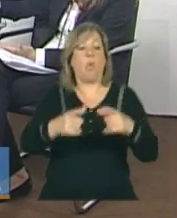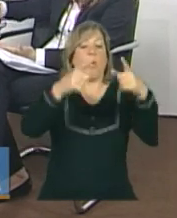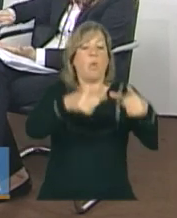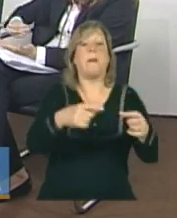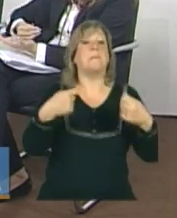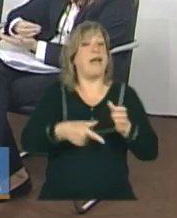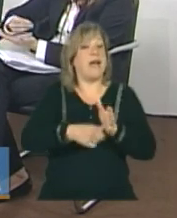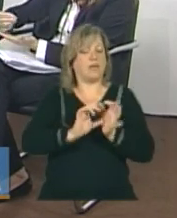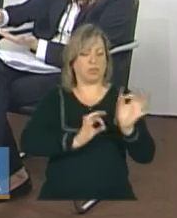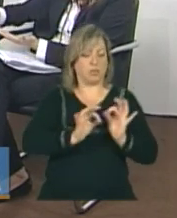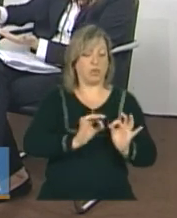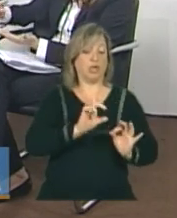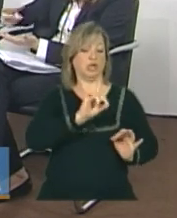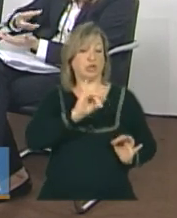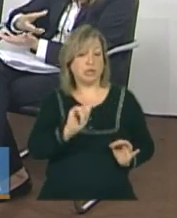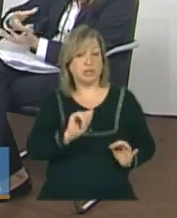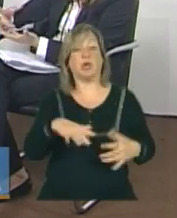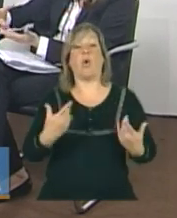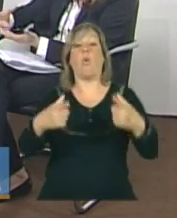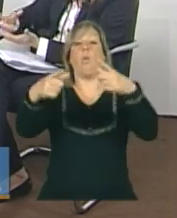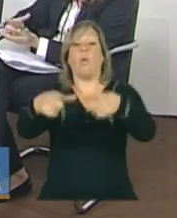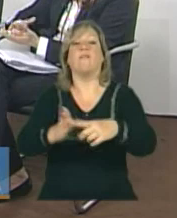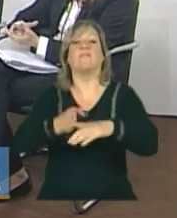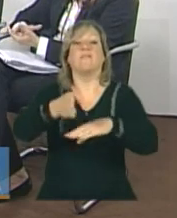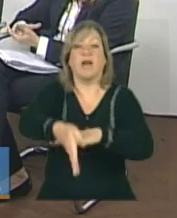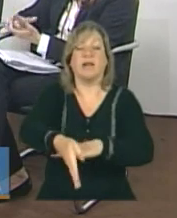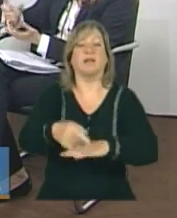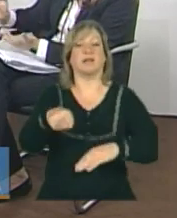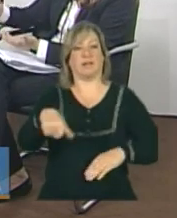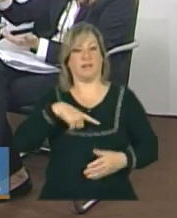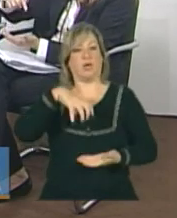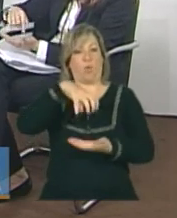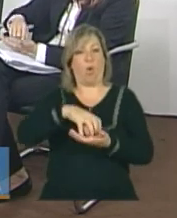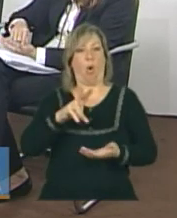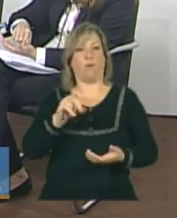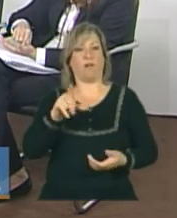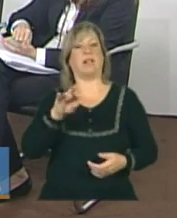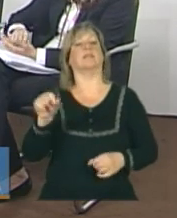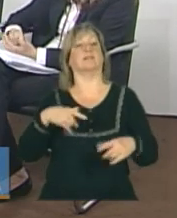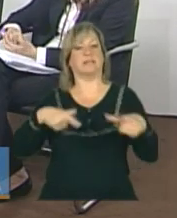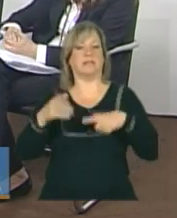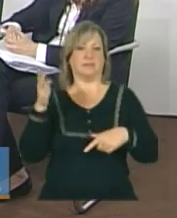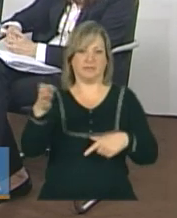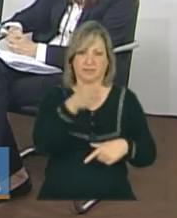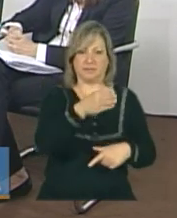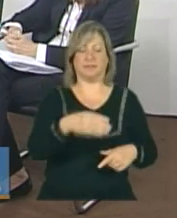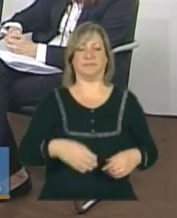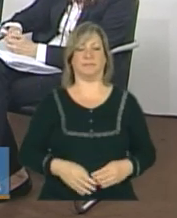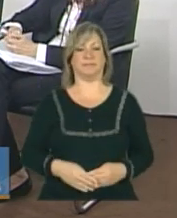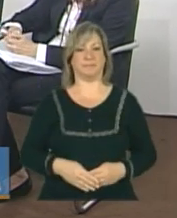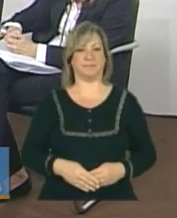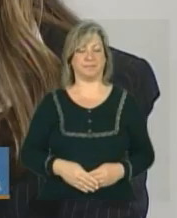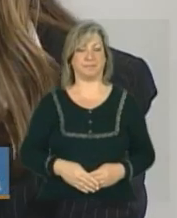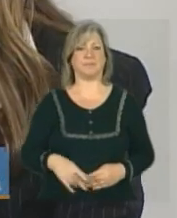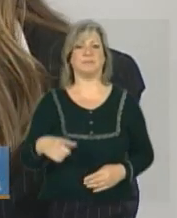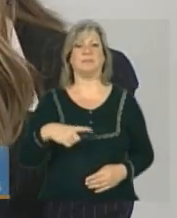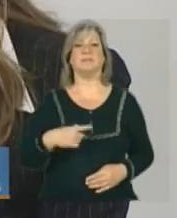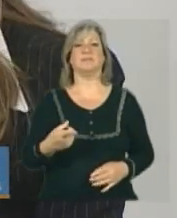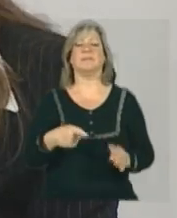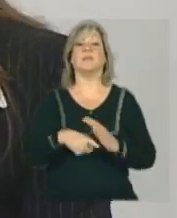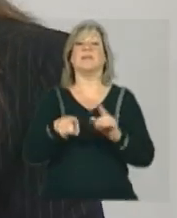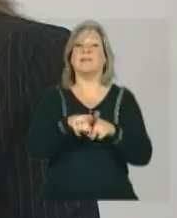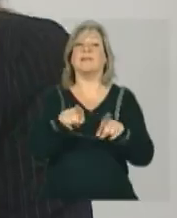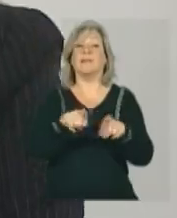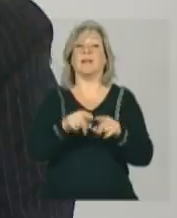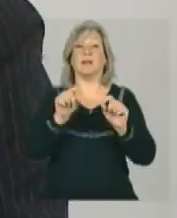que organizar as atividades no território de abrangência do CRAS, contando com o trabalho da equipe volante. E até dar